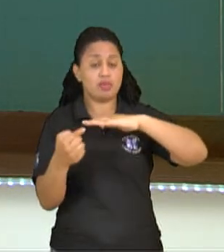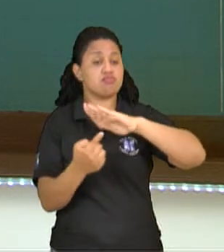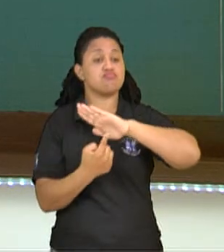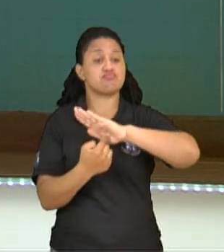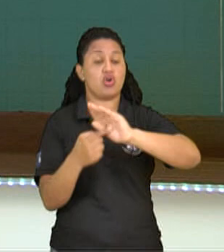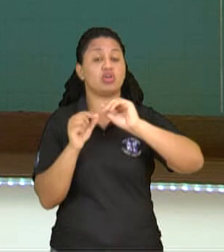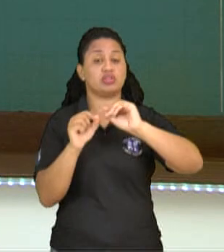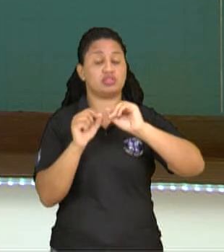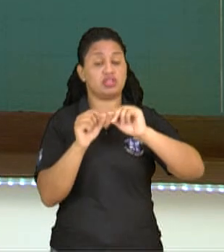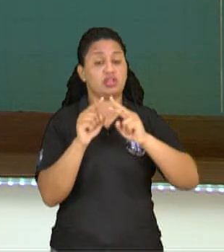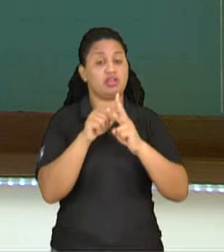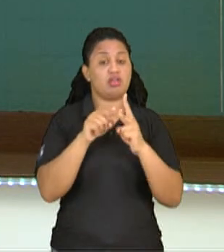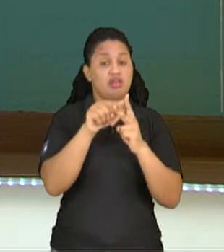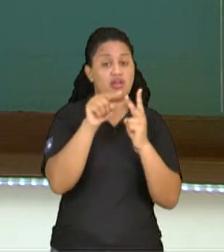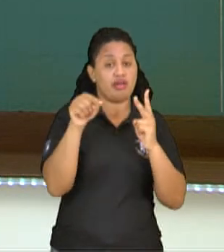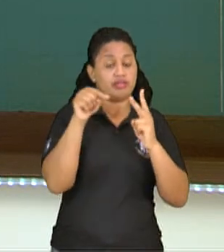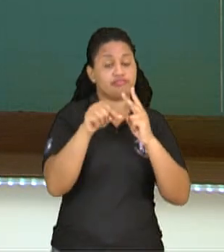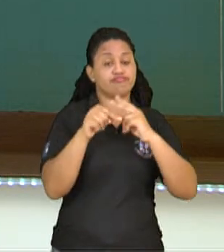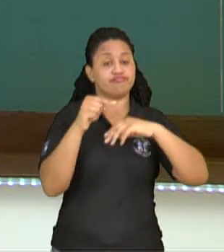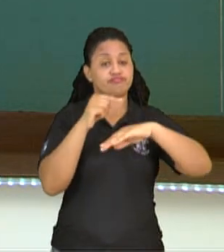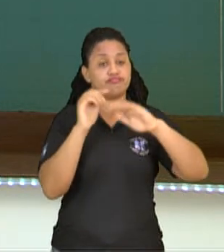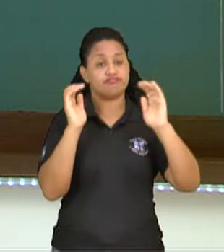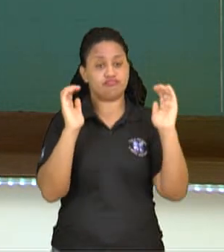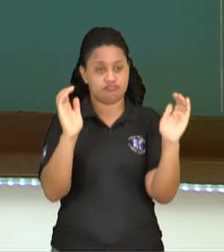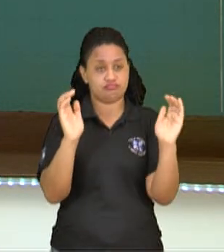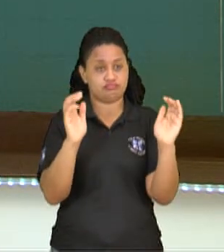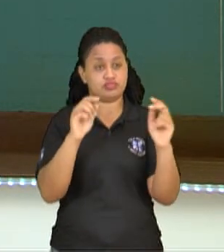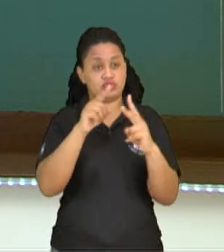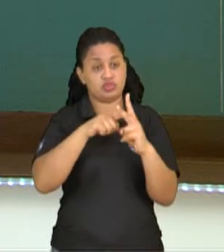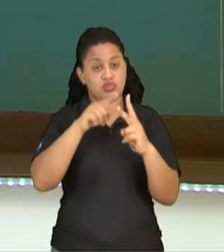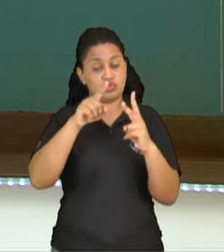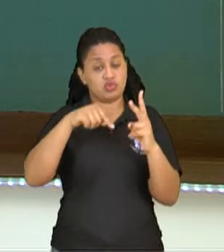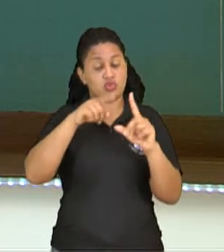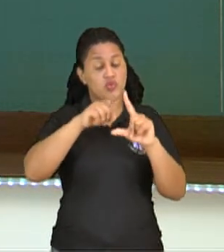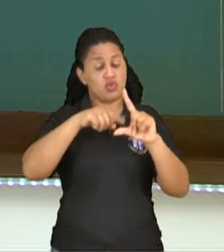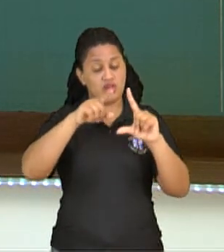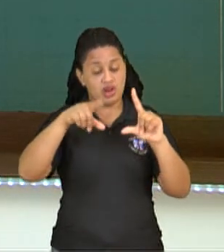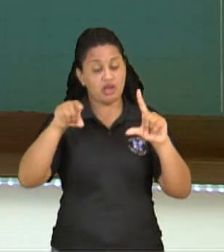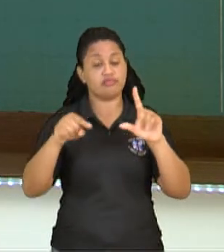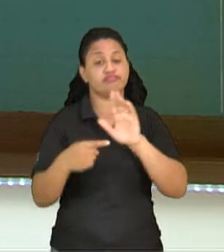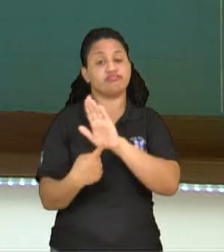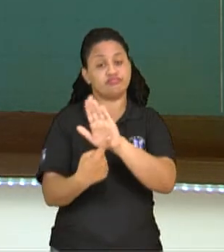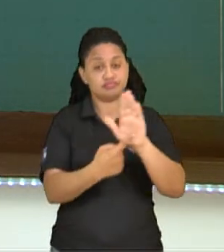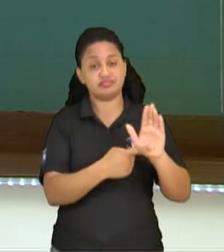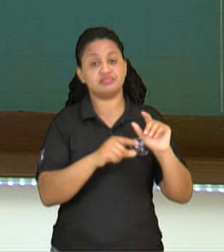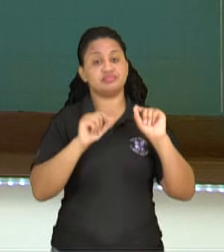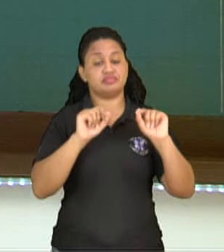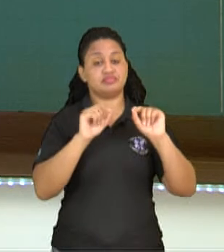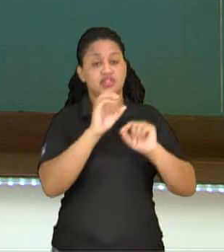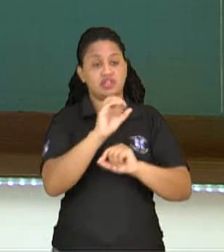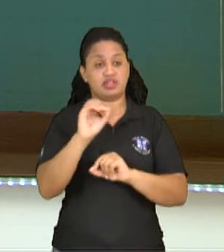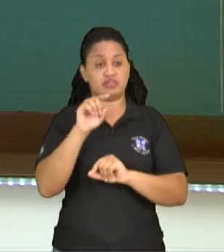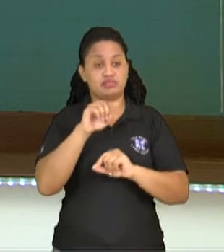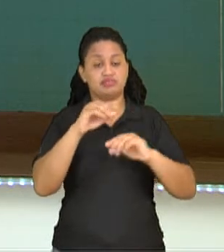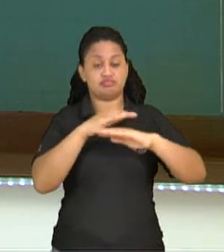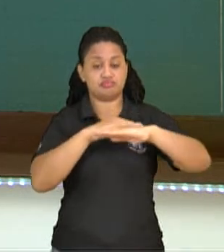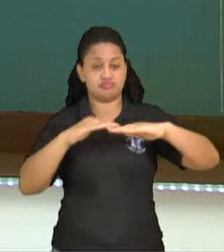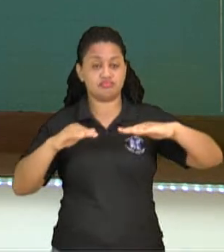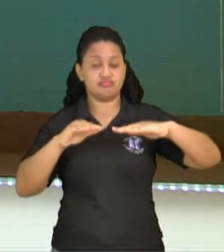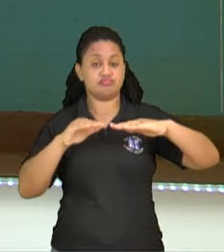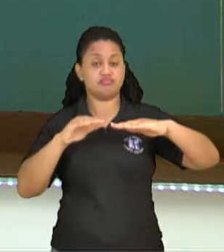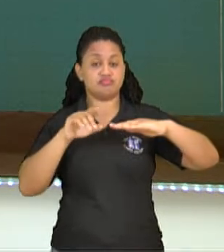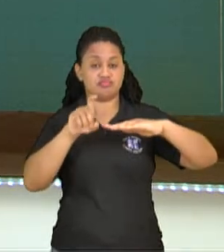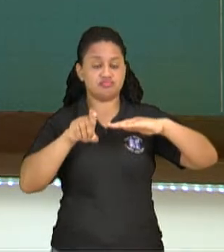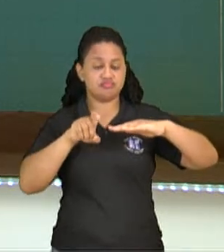Tá? No gráfico, elas estão ali representadas, ou seja, o zero dessas funções, tá bom? Então, nós também